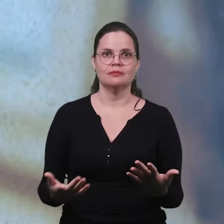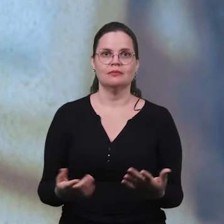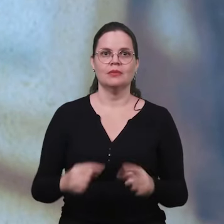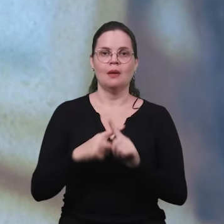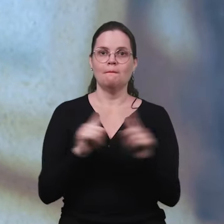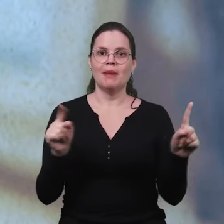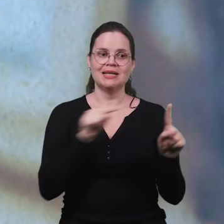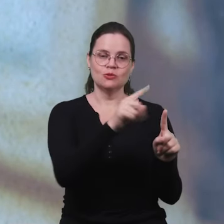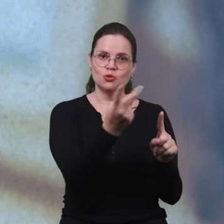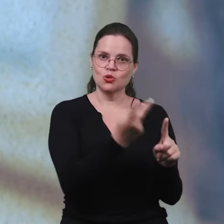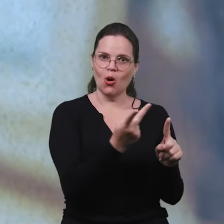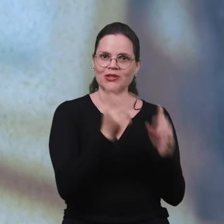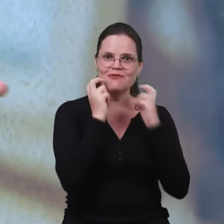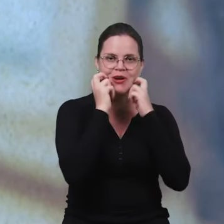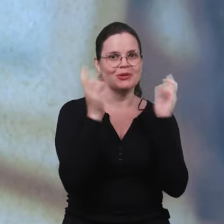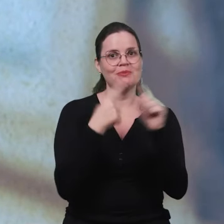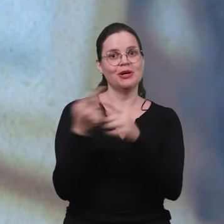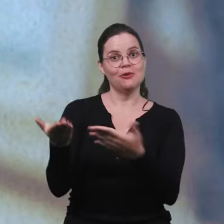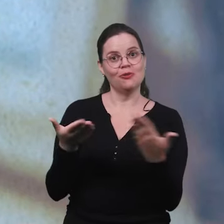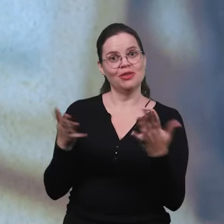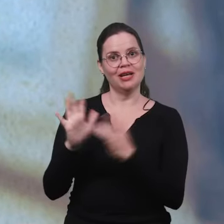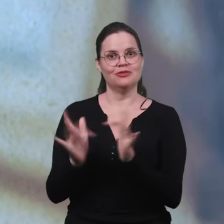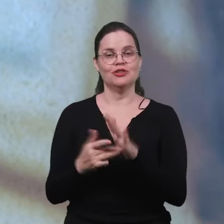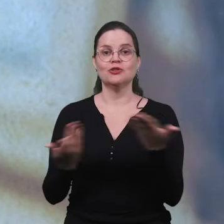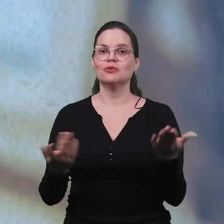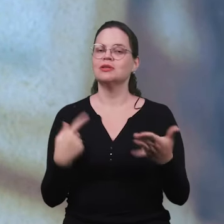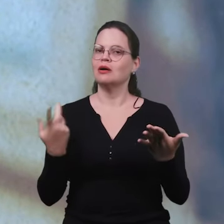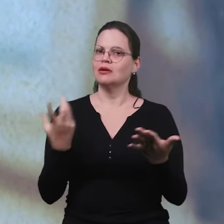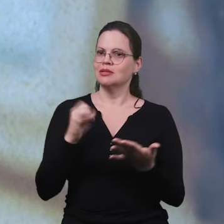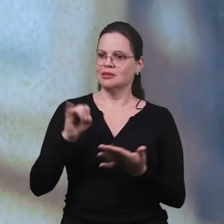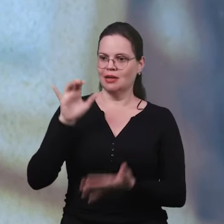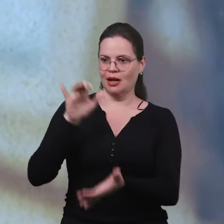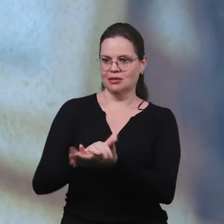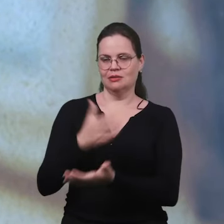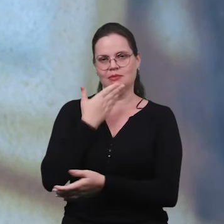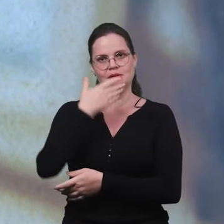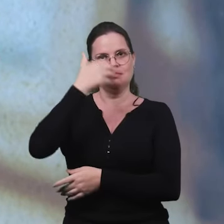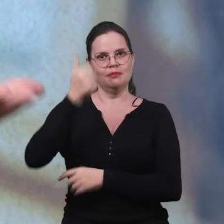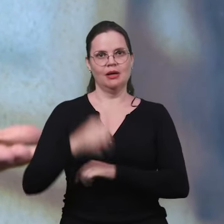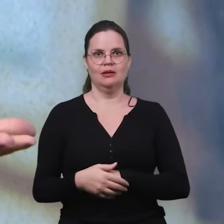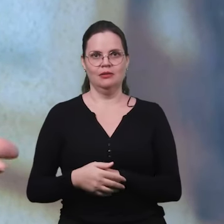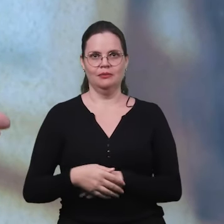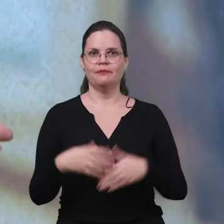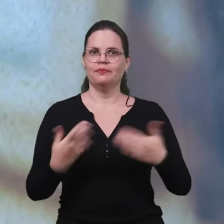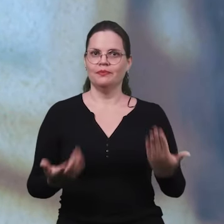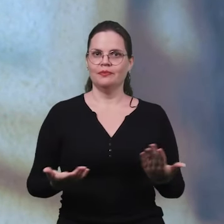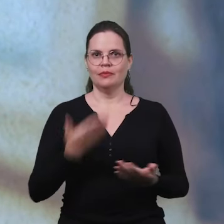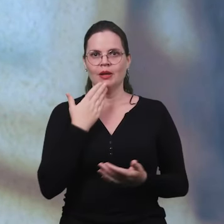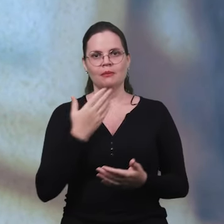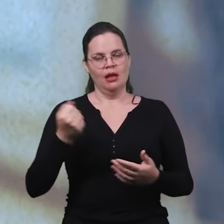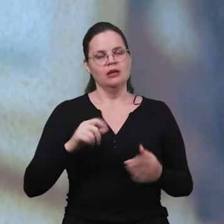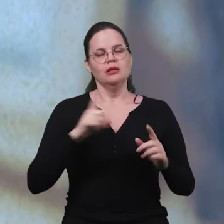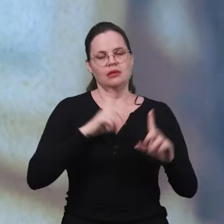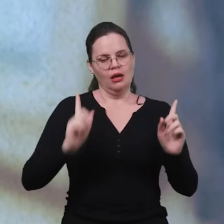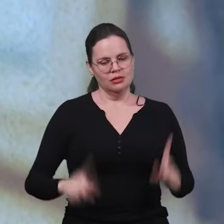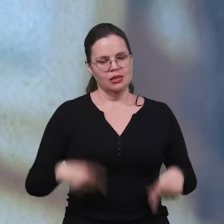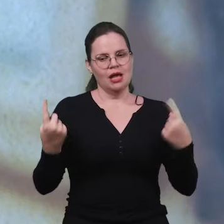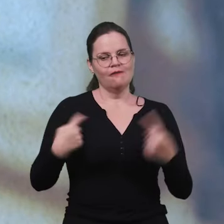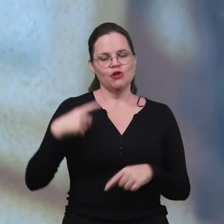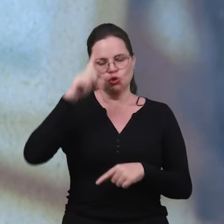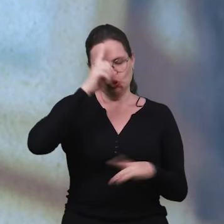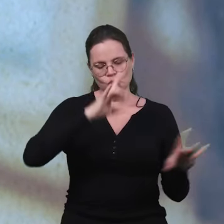haviam convidado Jesus. Exato. E ali, então, para quem escolhe o casamento, tem essa possibilidade, não está isento de viver grandes desafios, até